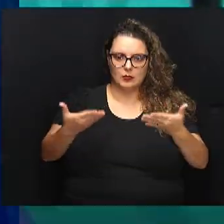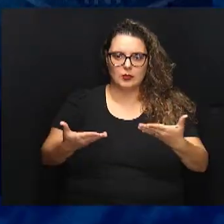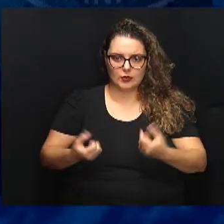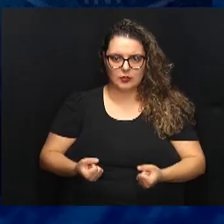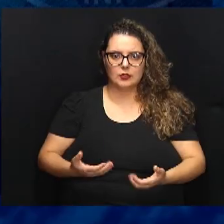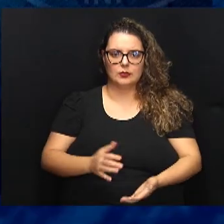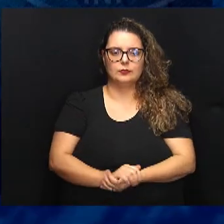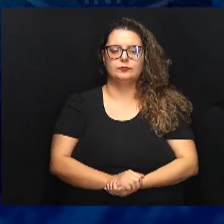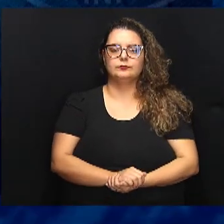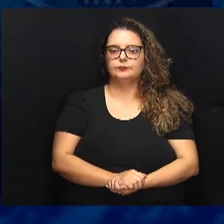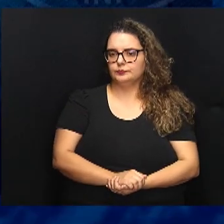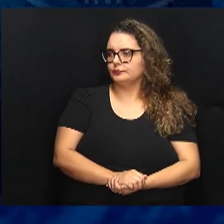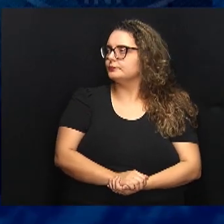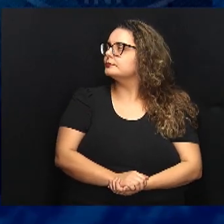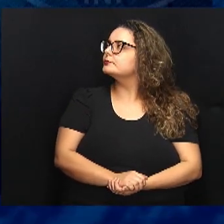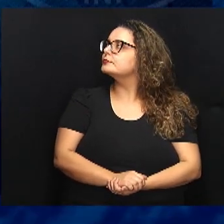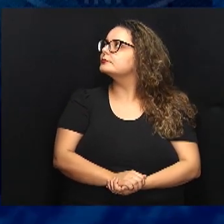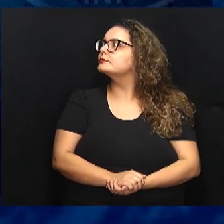aqui hoje.